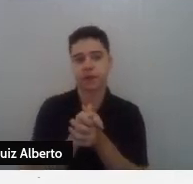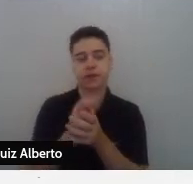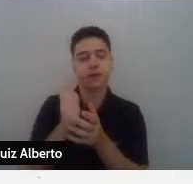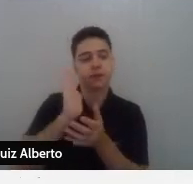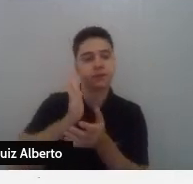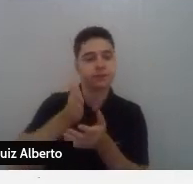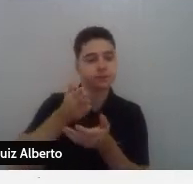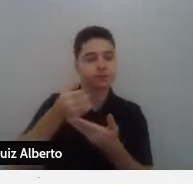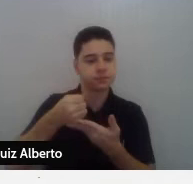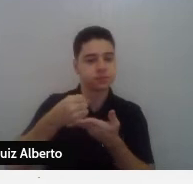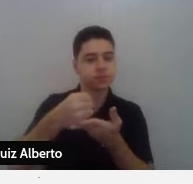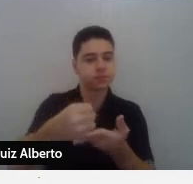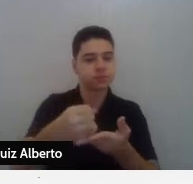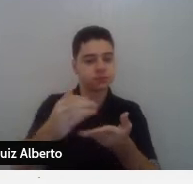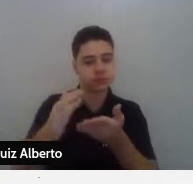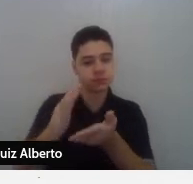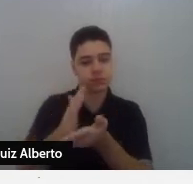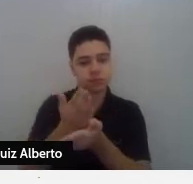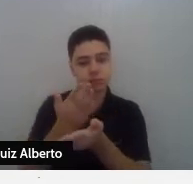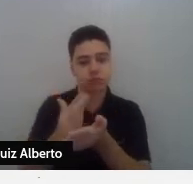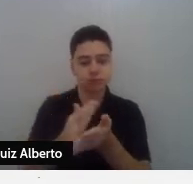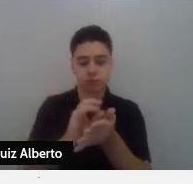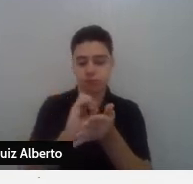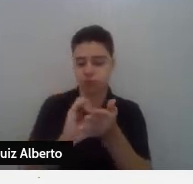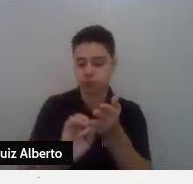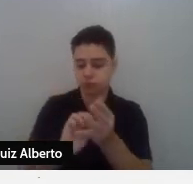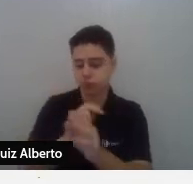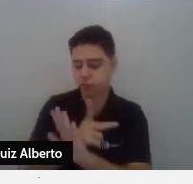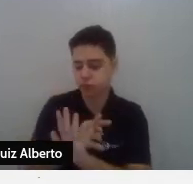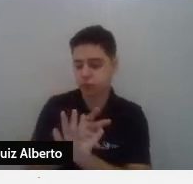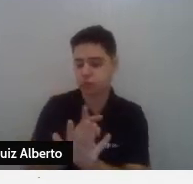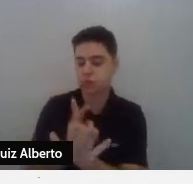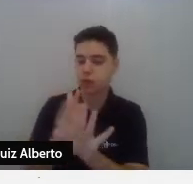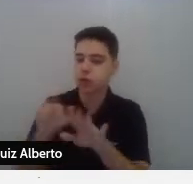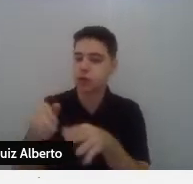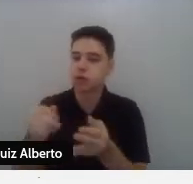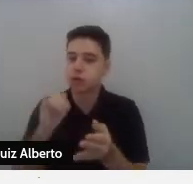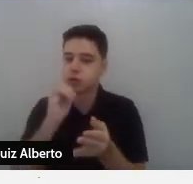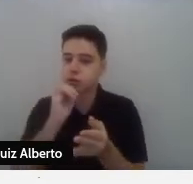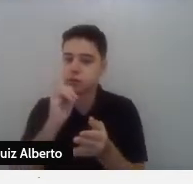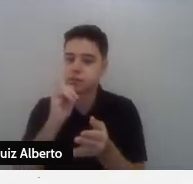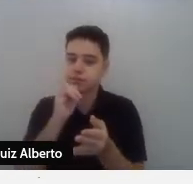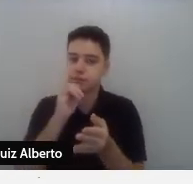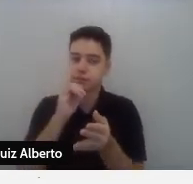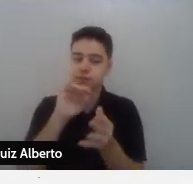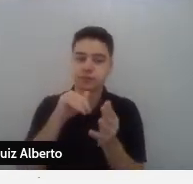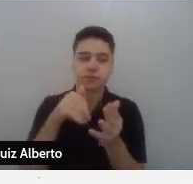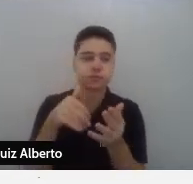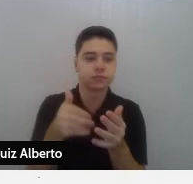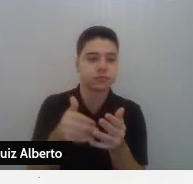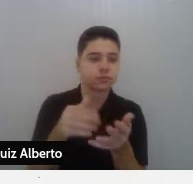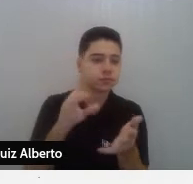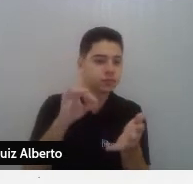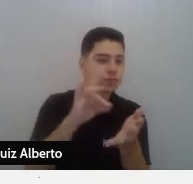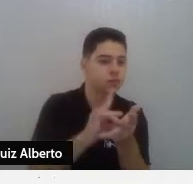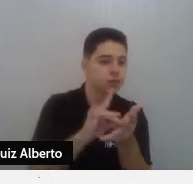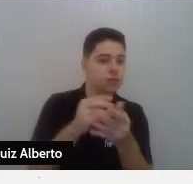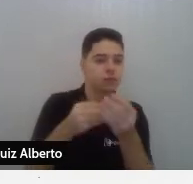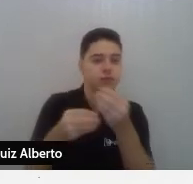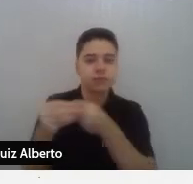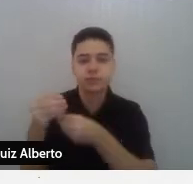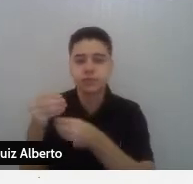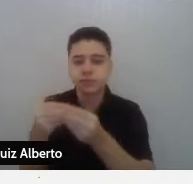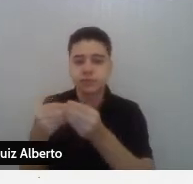ajudar em alguns processos, né? Então, a realidade mista, ela vai pegar um